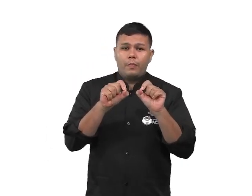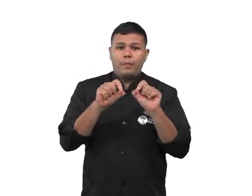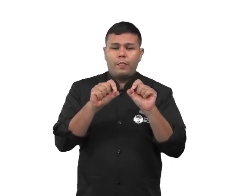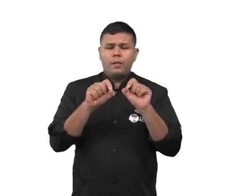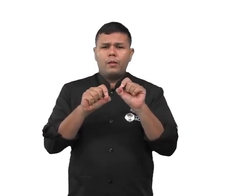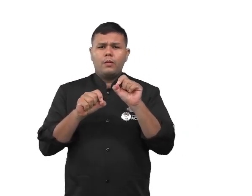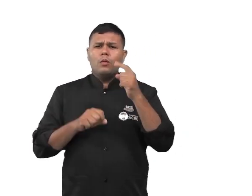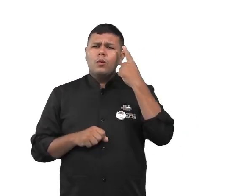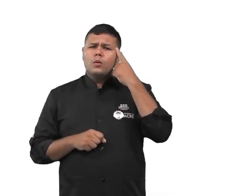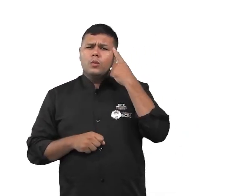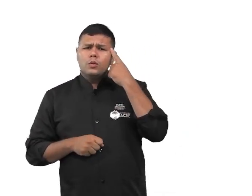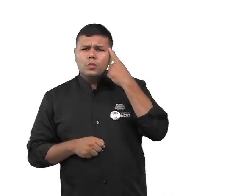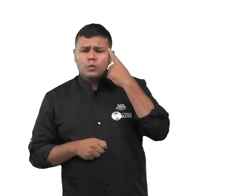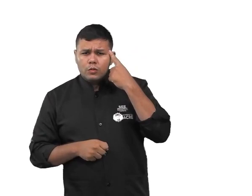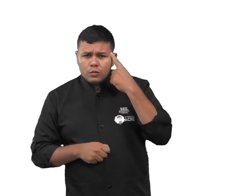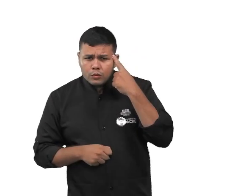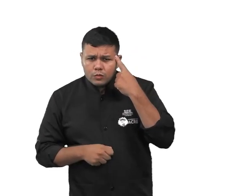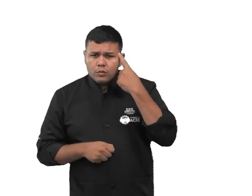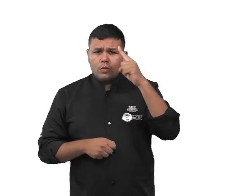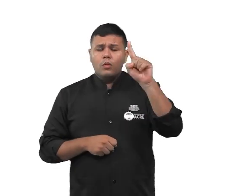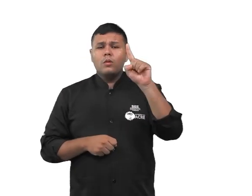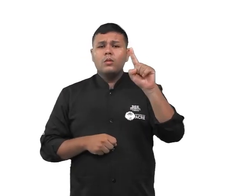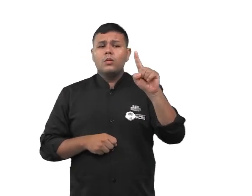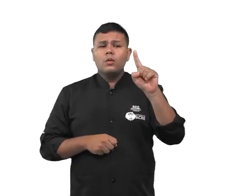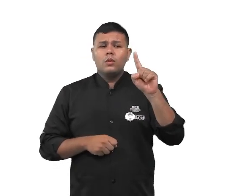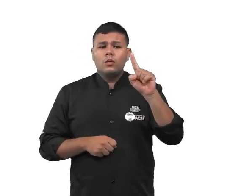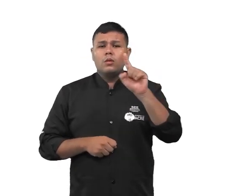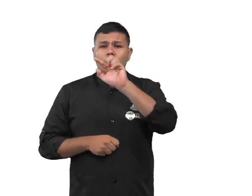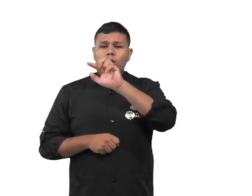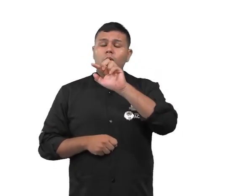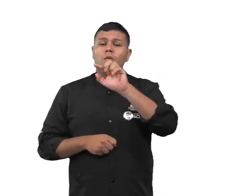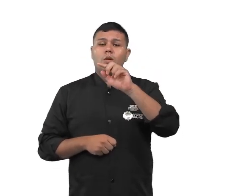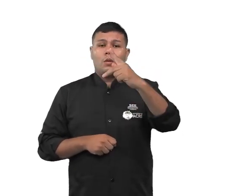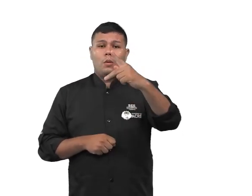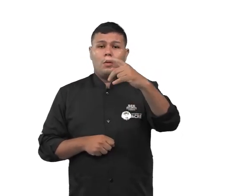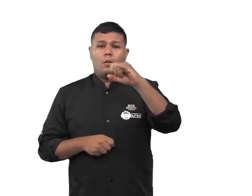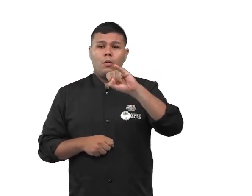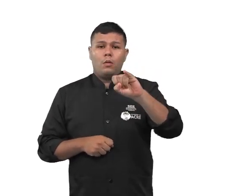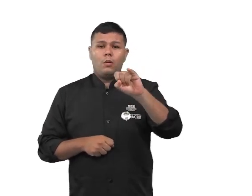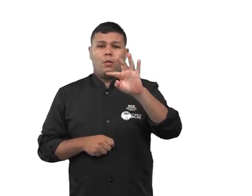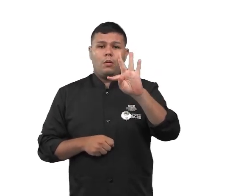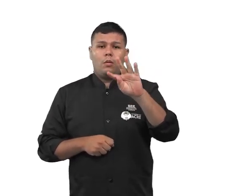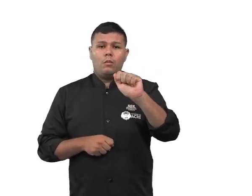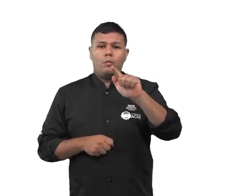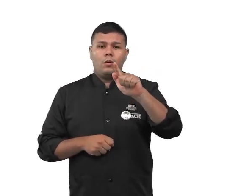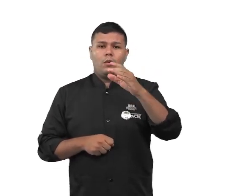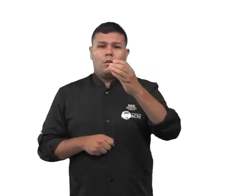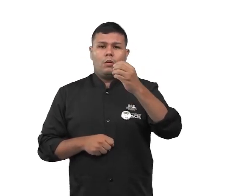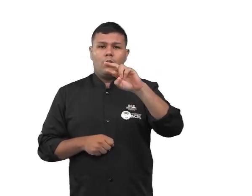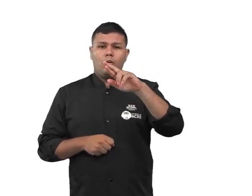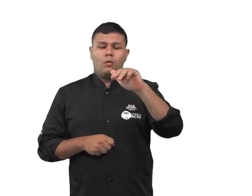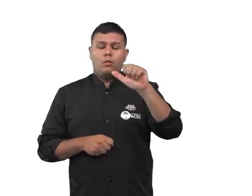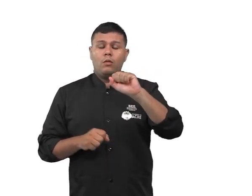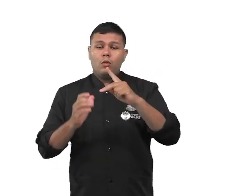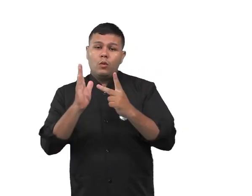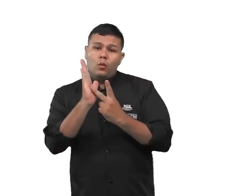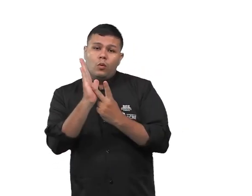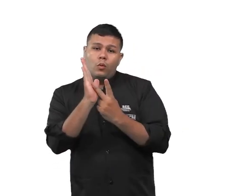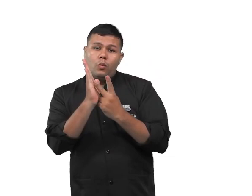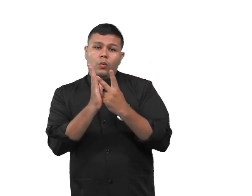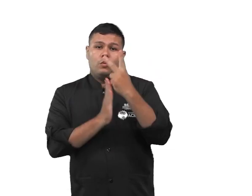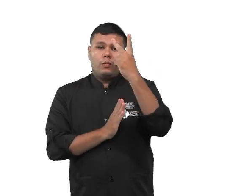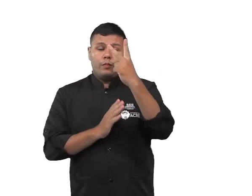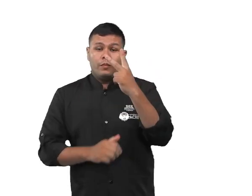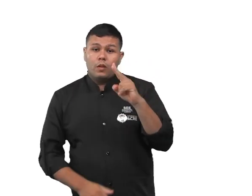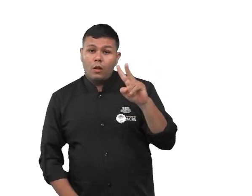ideia do teorema de Pitágoras, né? Ele é uma relação lá do Pitágoras. E, não menos importante, a ideia do volume. O volume, você vai